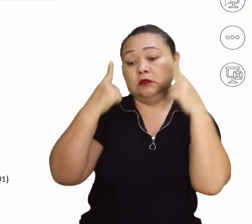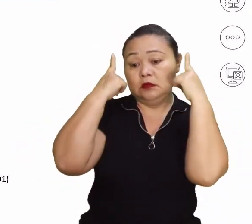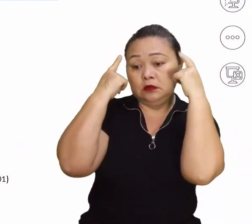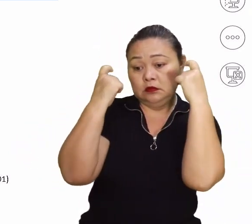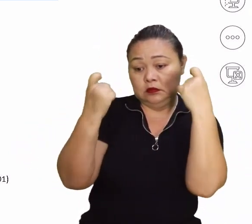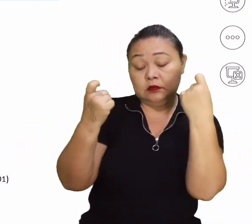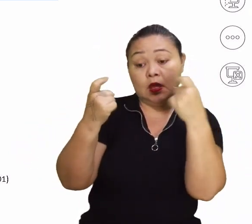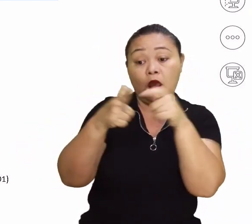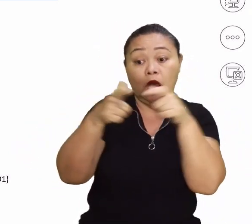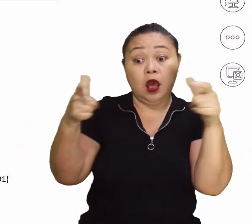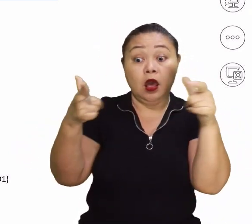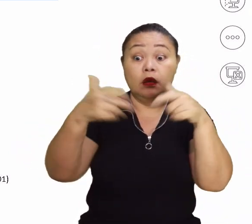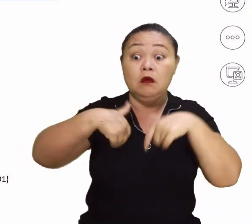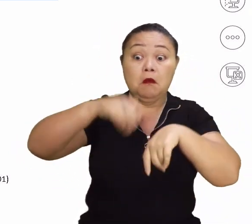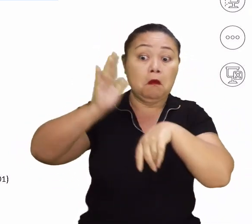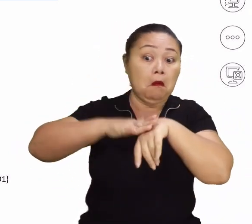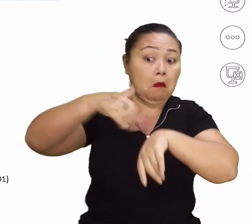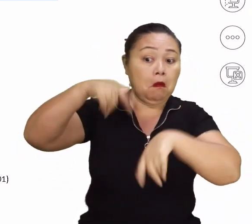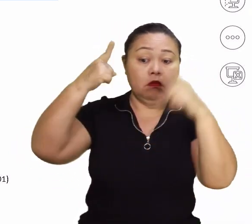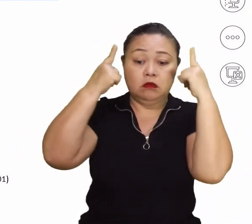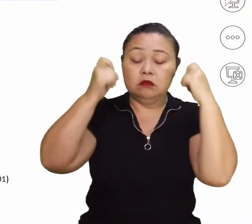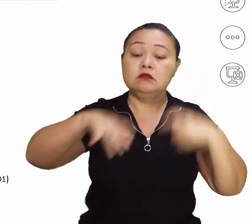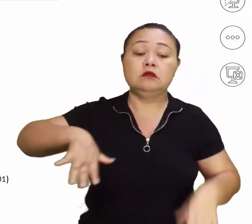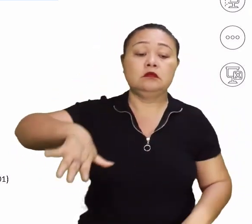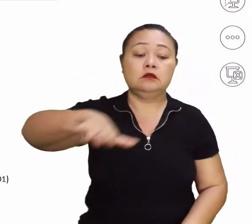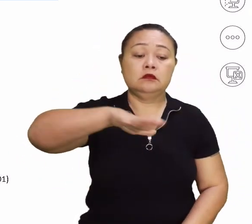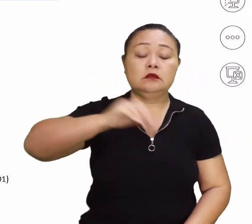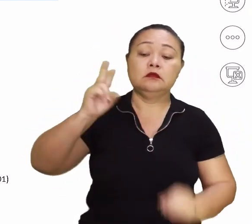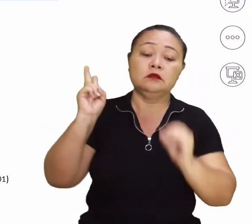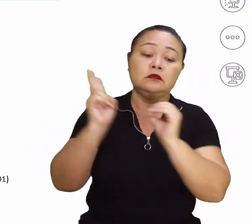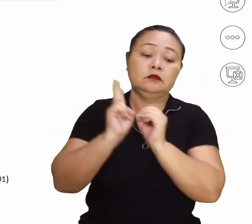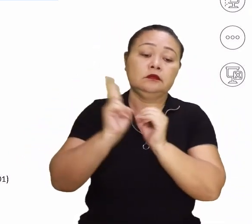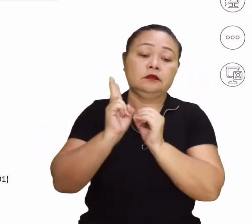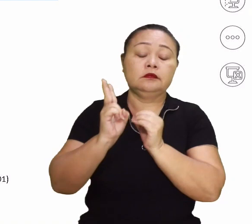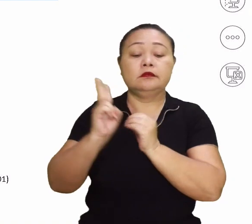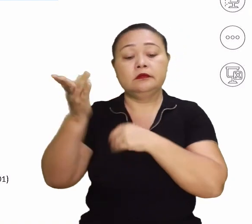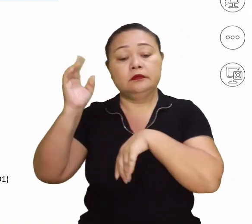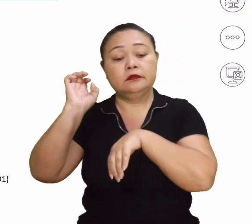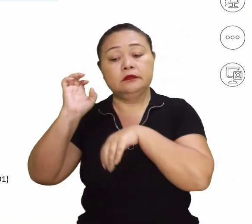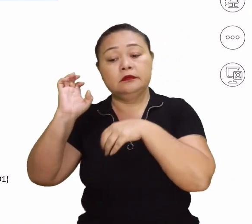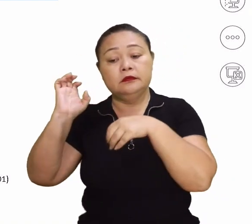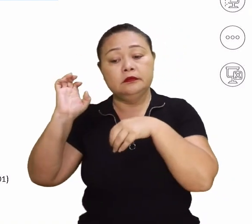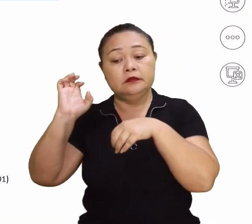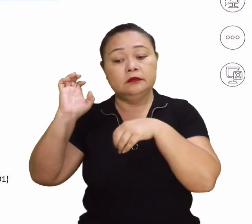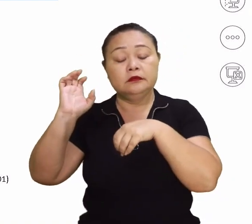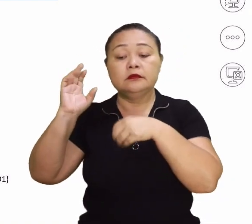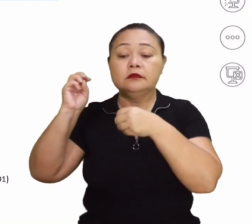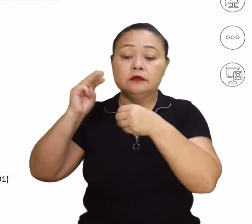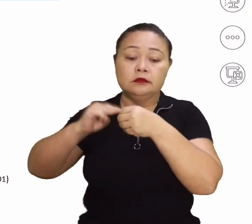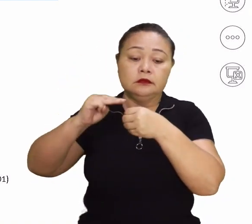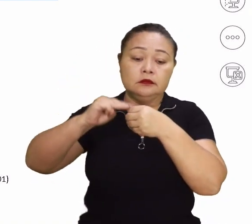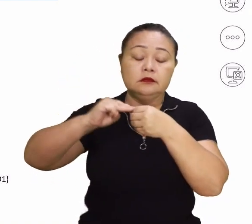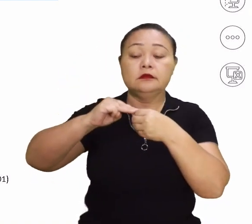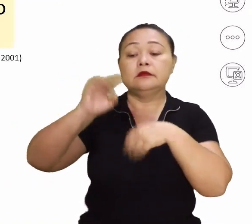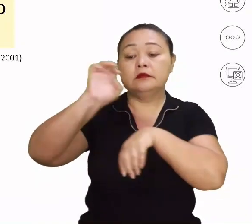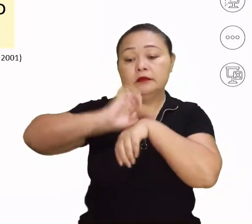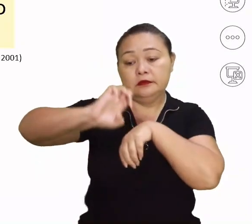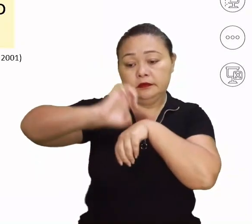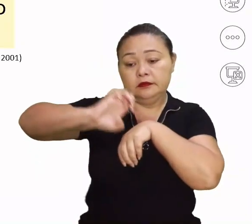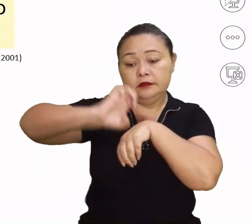Aumentou também o que? A violência na área indígena e também na cidade de Espigão do